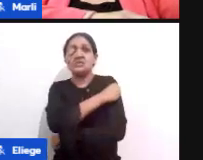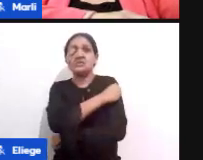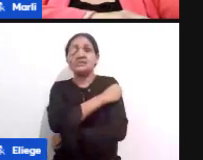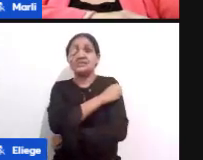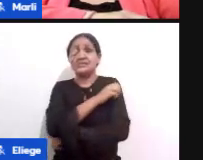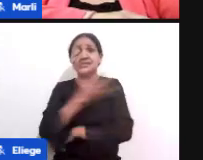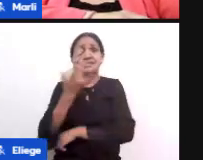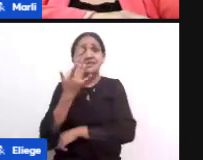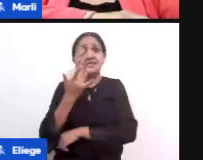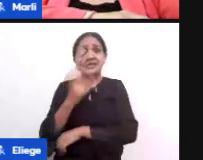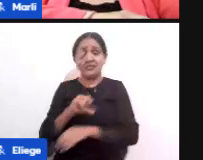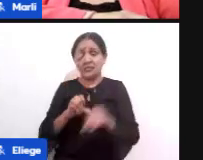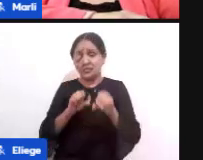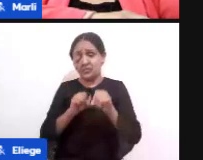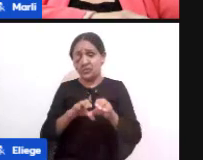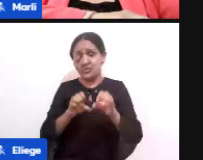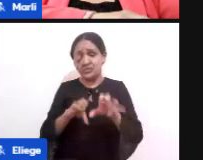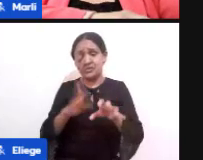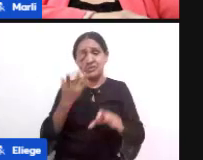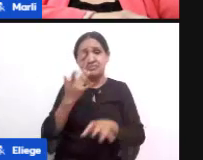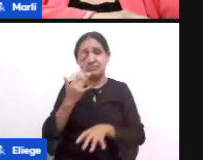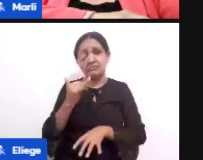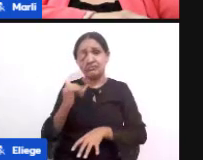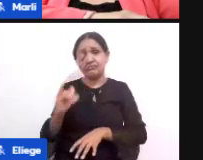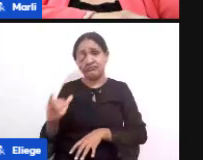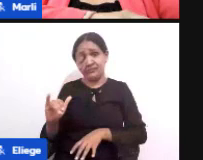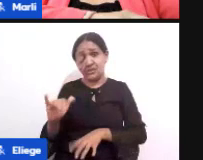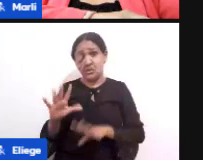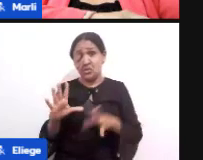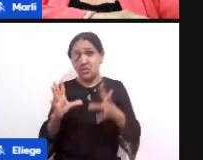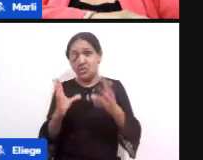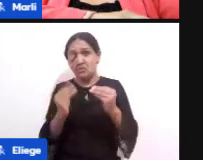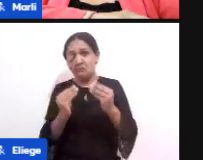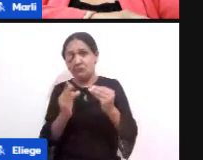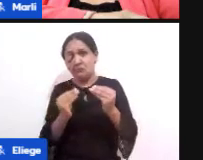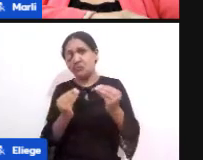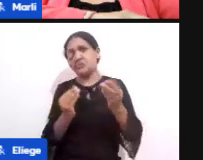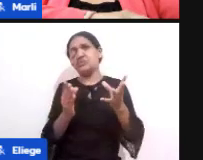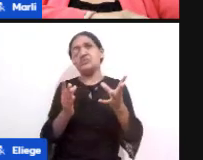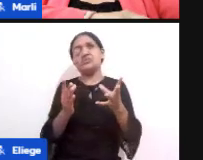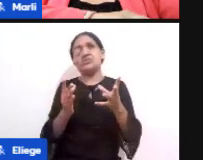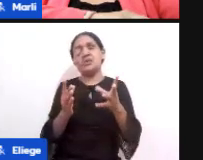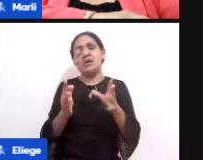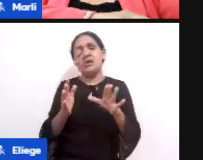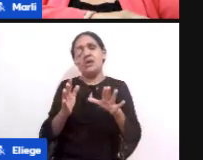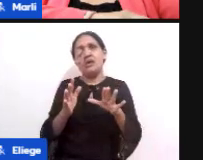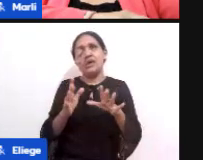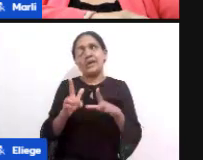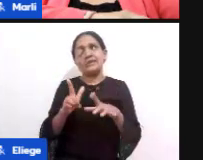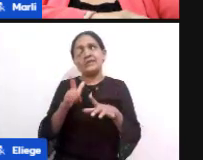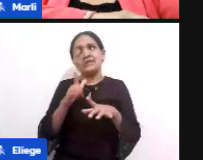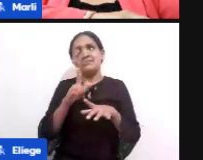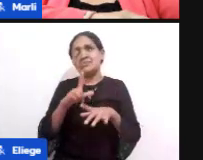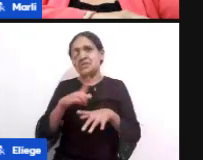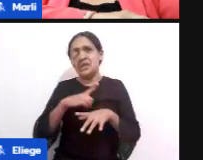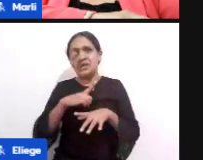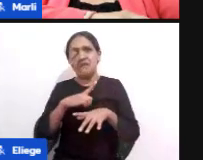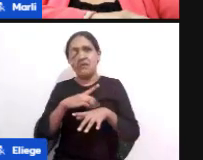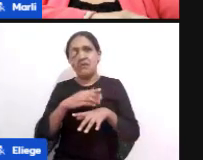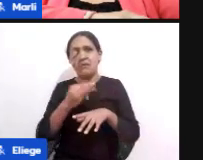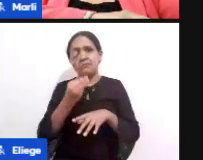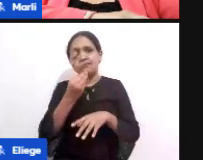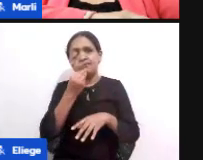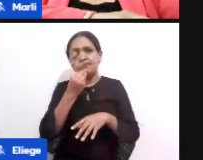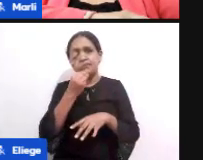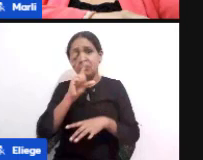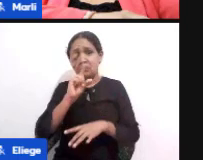infantil. Então, muitos tiveram poucas oportunidades de terem os